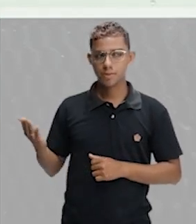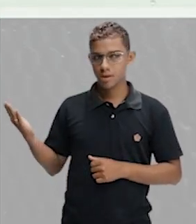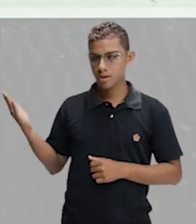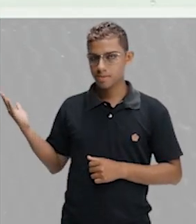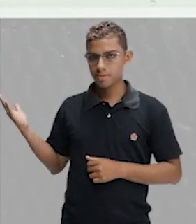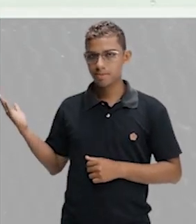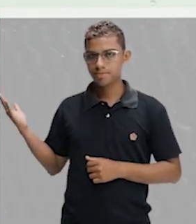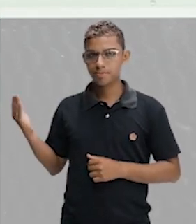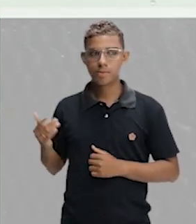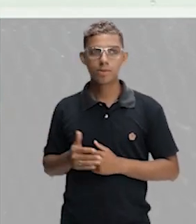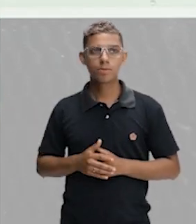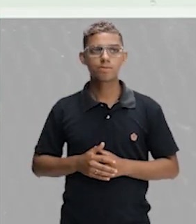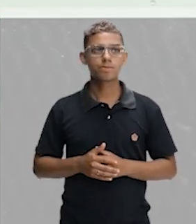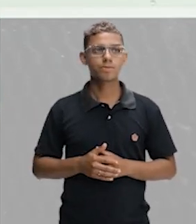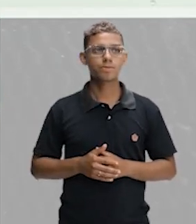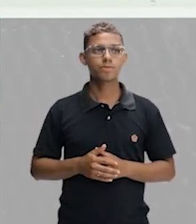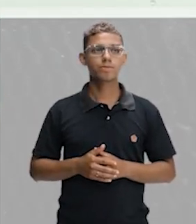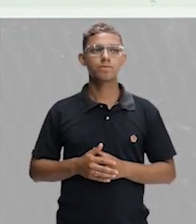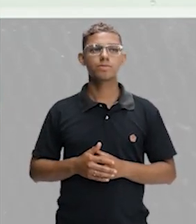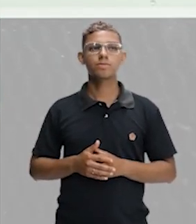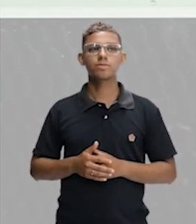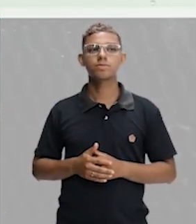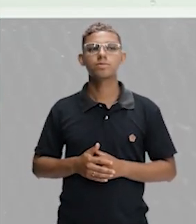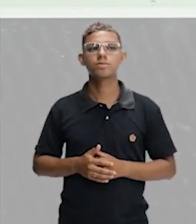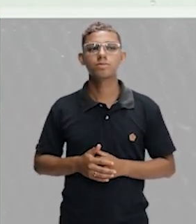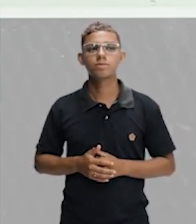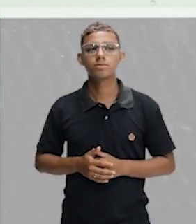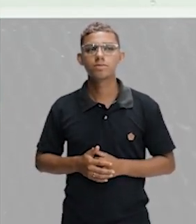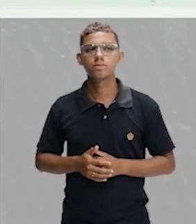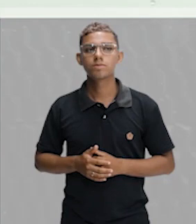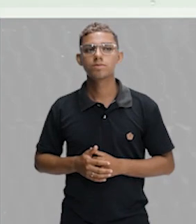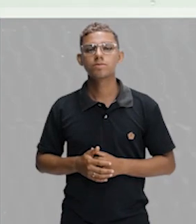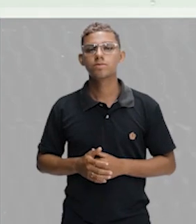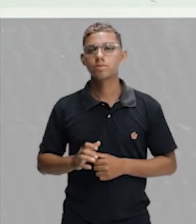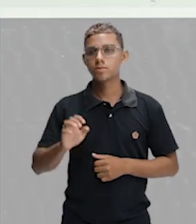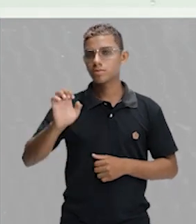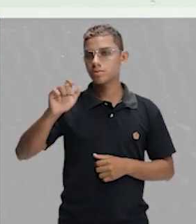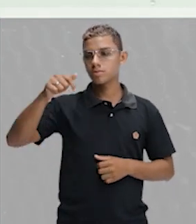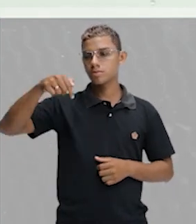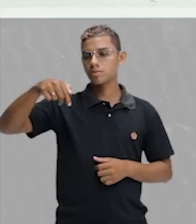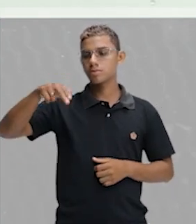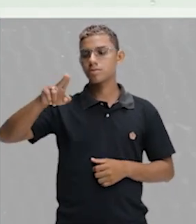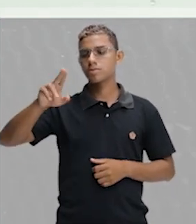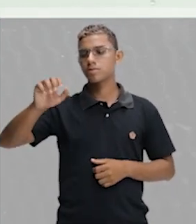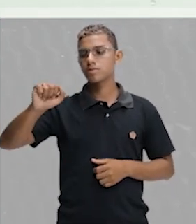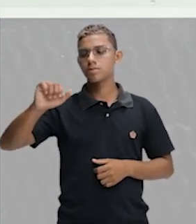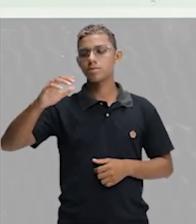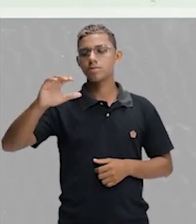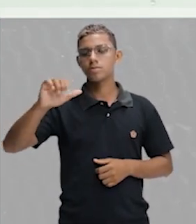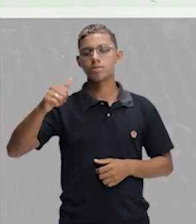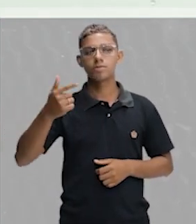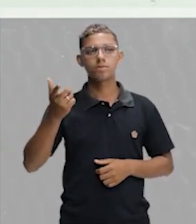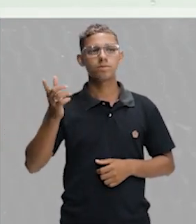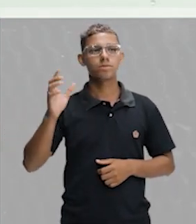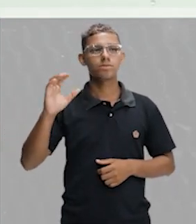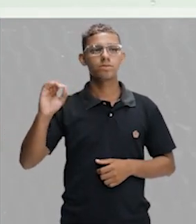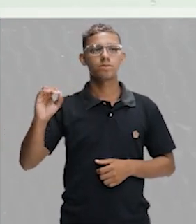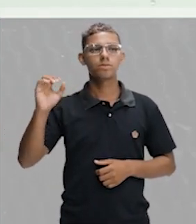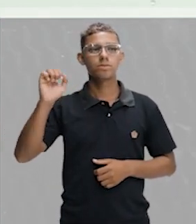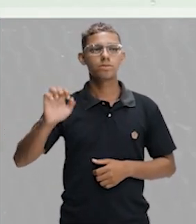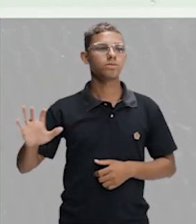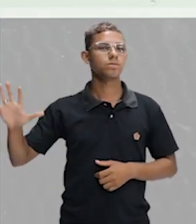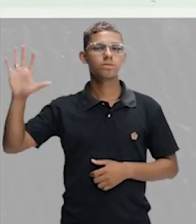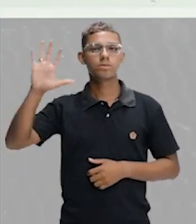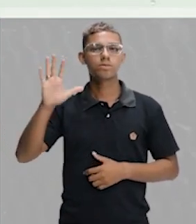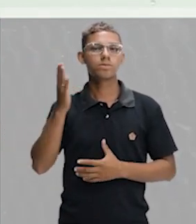é isso essa aqui nós chamamos de equação geral da reta tá estudamos isso aqui na aula